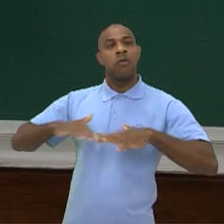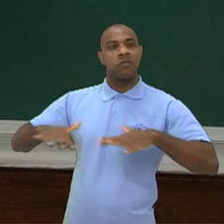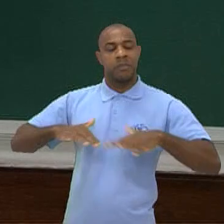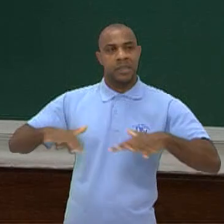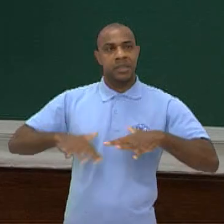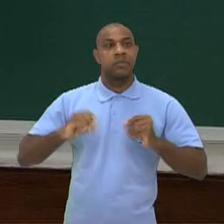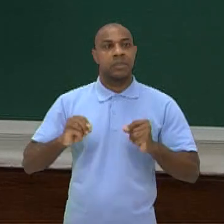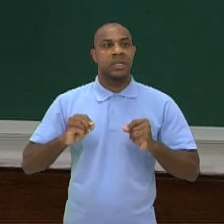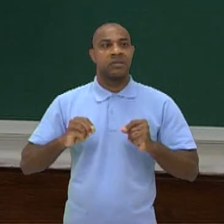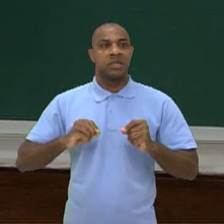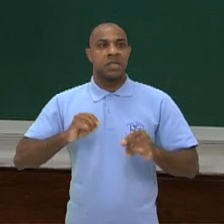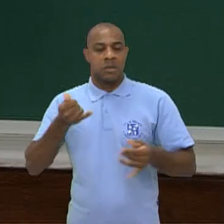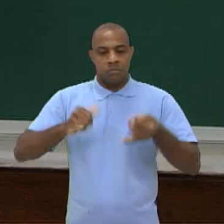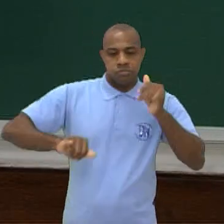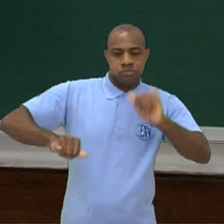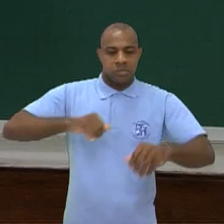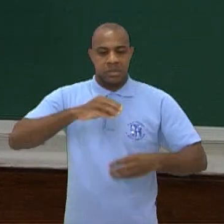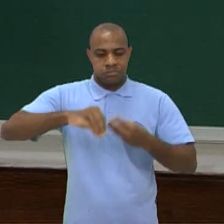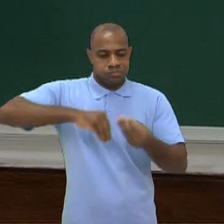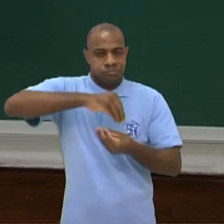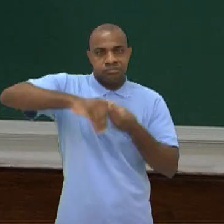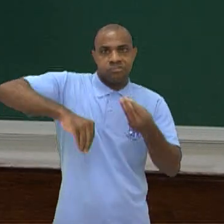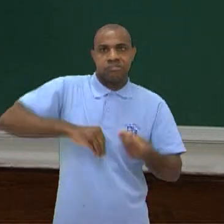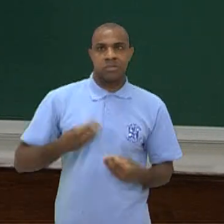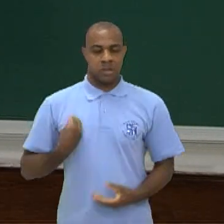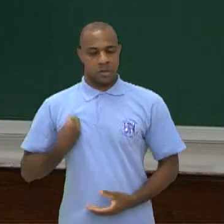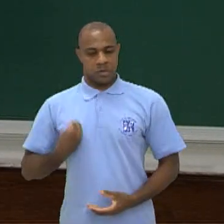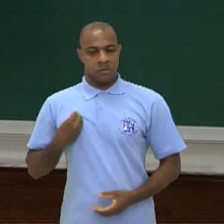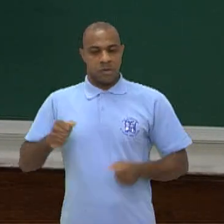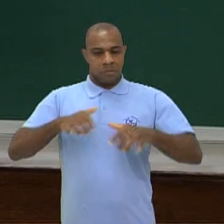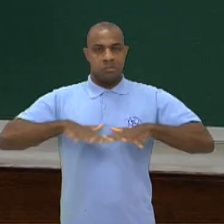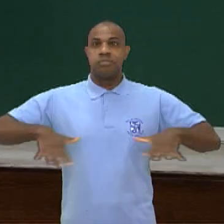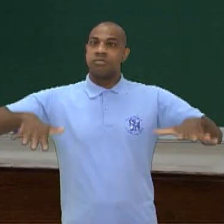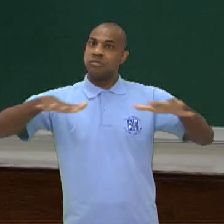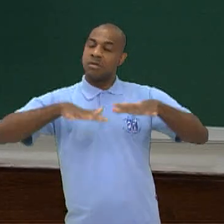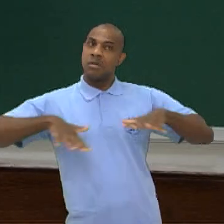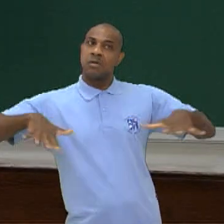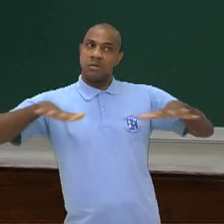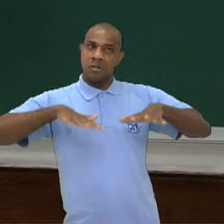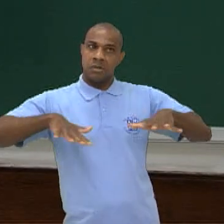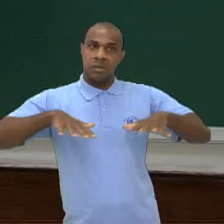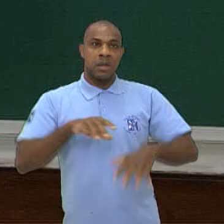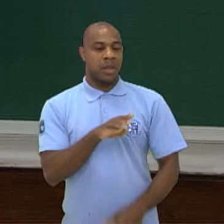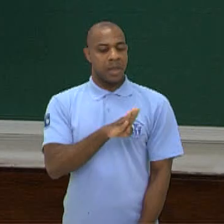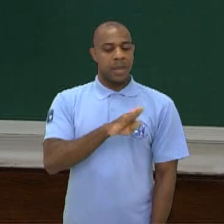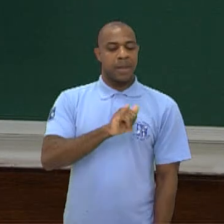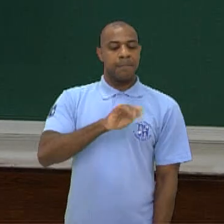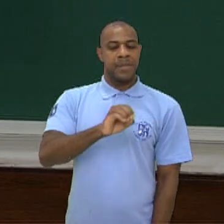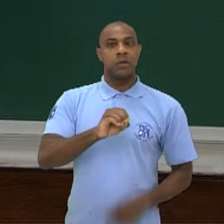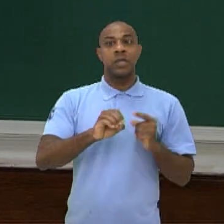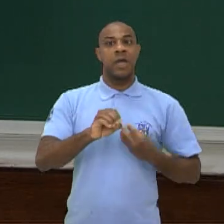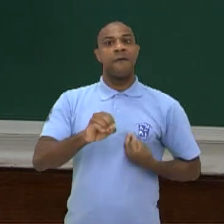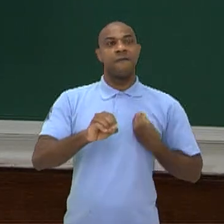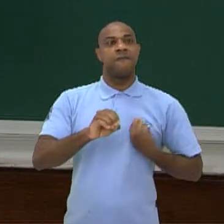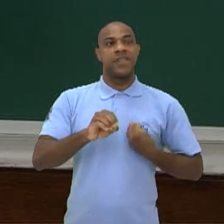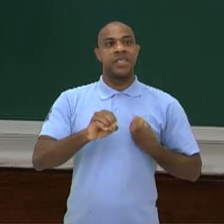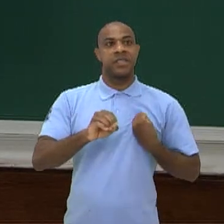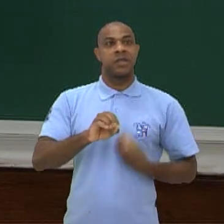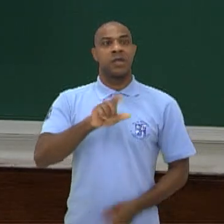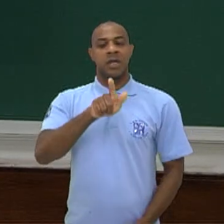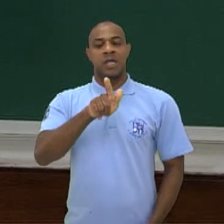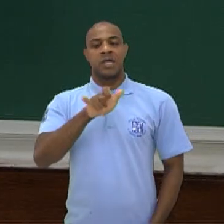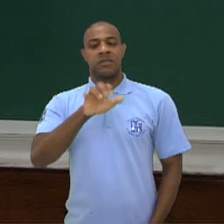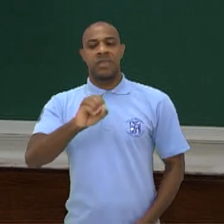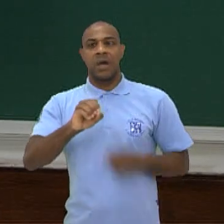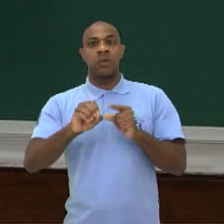elementos químicos entre seres vivos e ambientes. Por isso que é um ciclo bio, de vida, geo, do ambiente físico, químico, porque